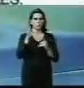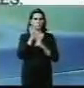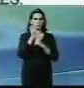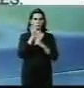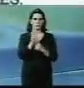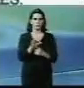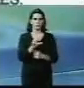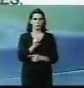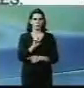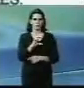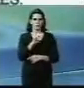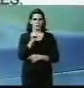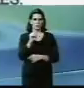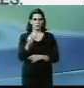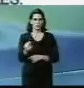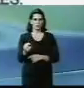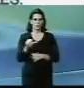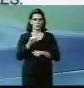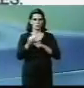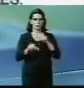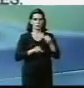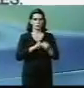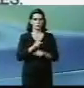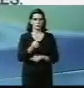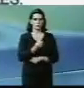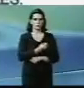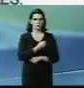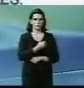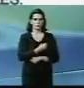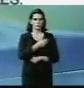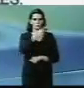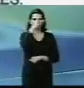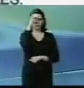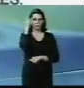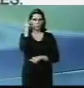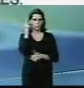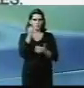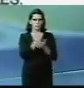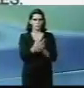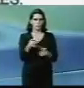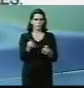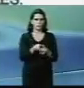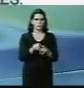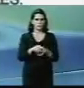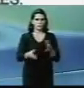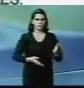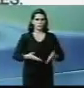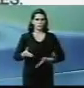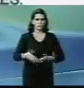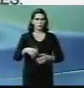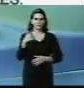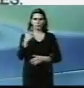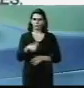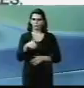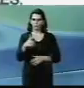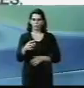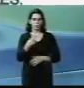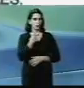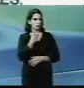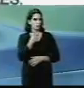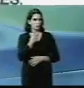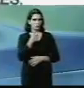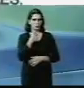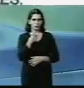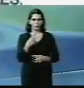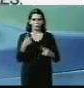é estabelecer sessões para troca de dados entre clientes e servidores que não têm ou não podem